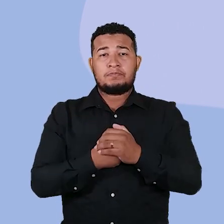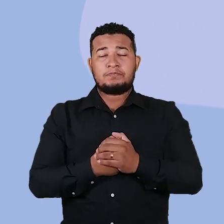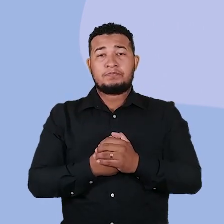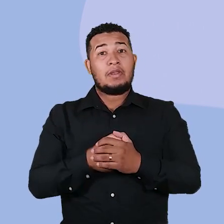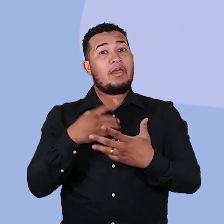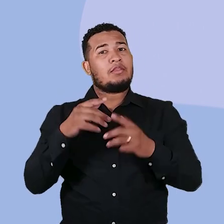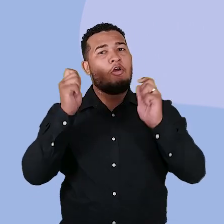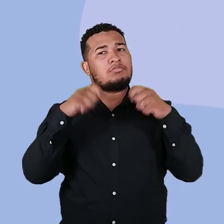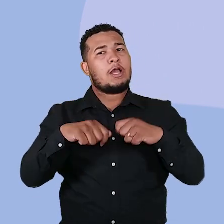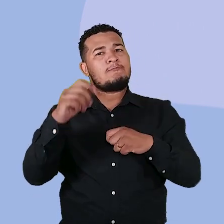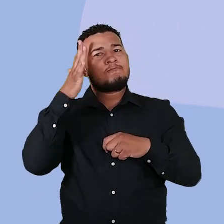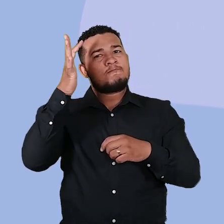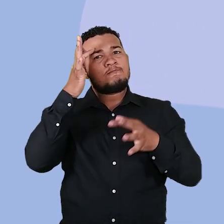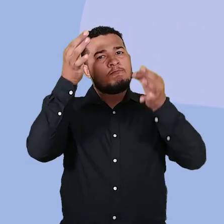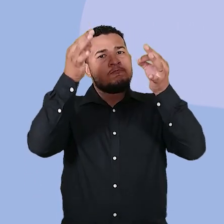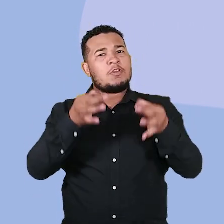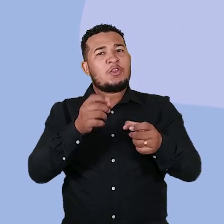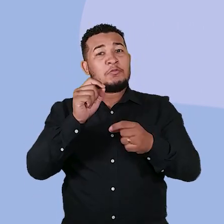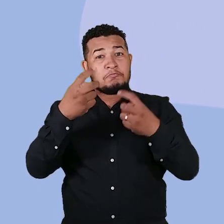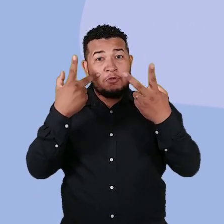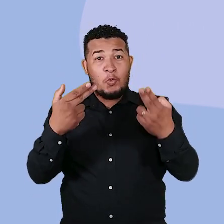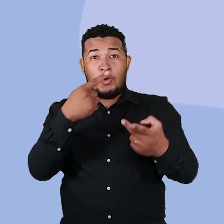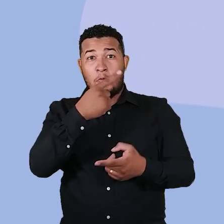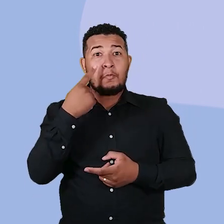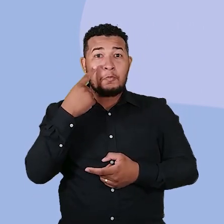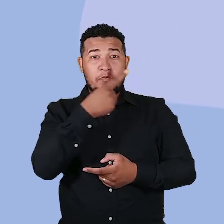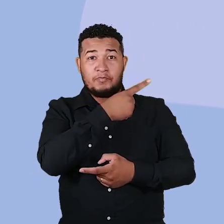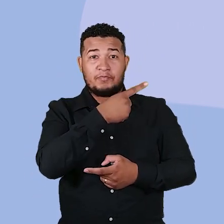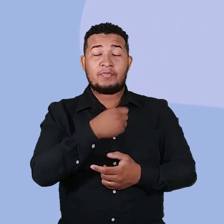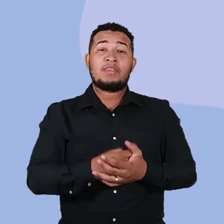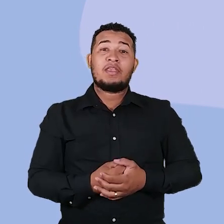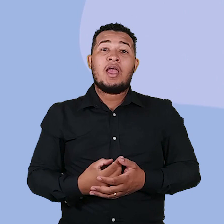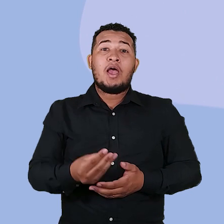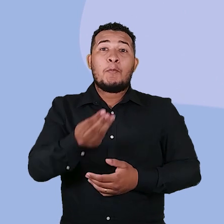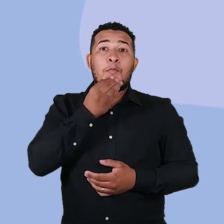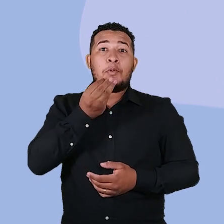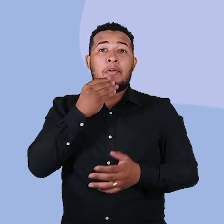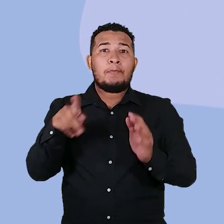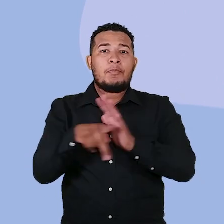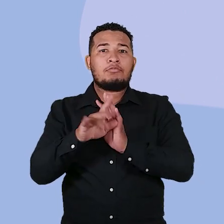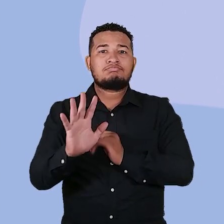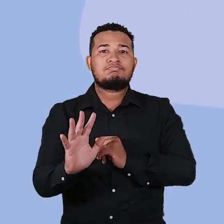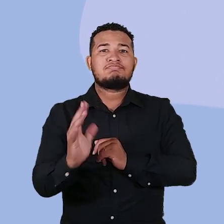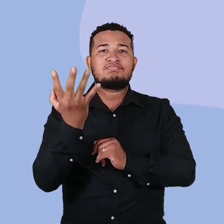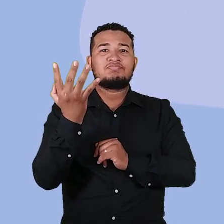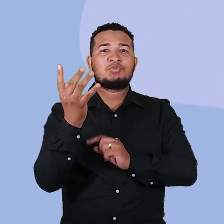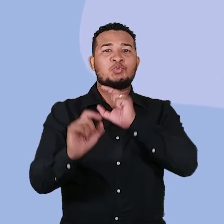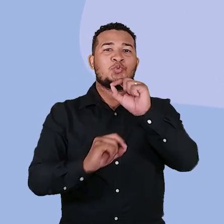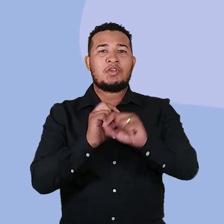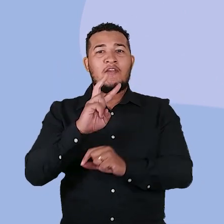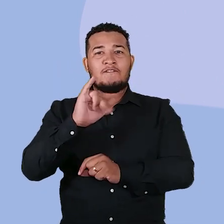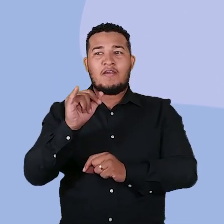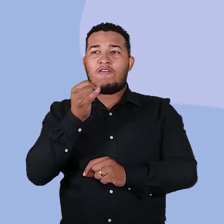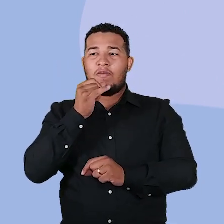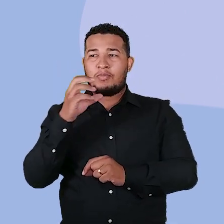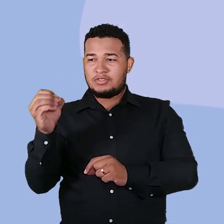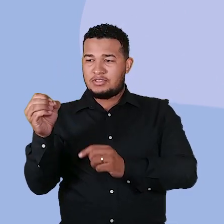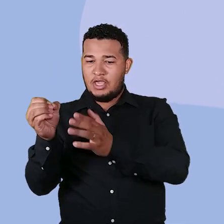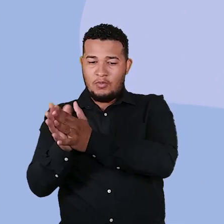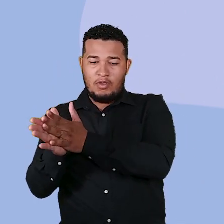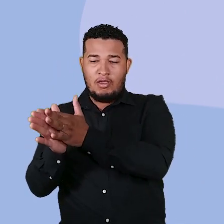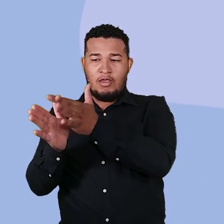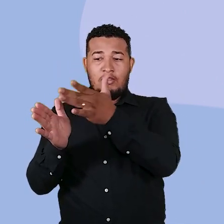uma mulher então eu posso dizer exatamente isso só a probabilidade de um evento acontecer